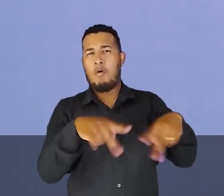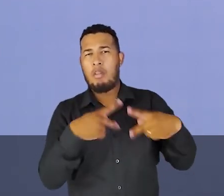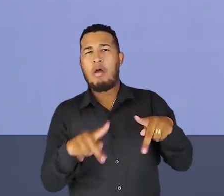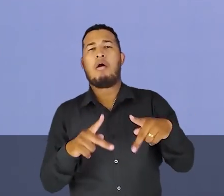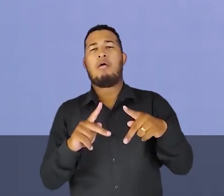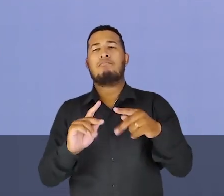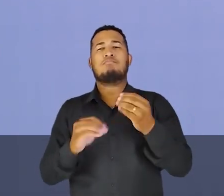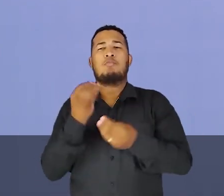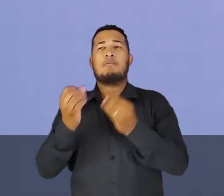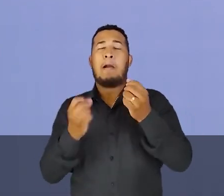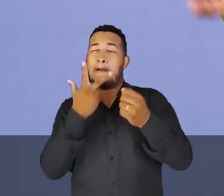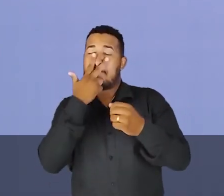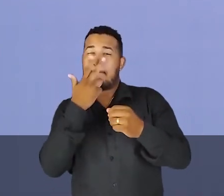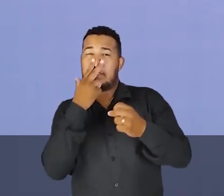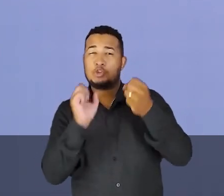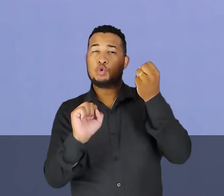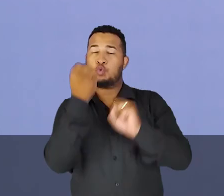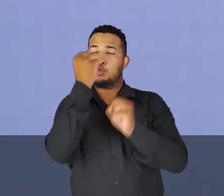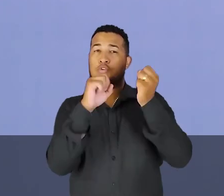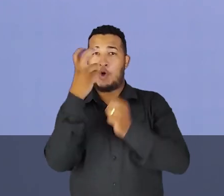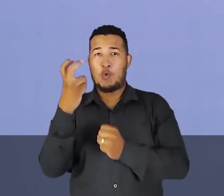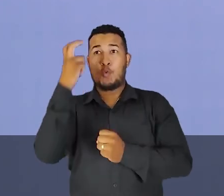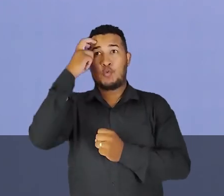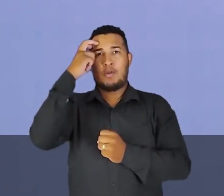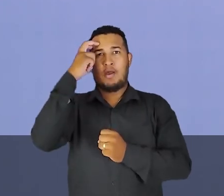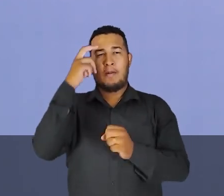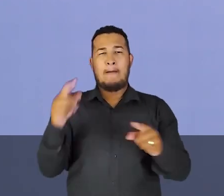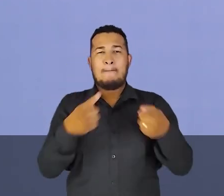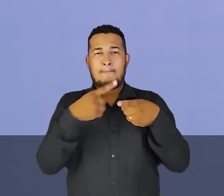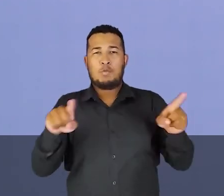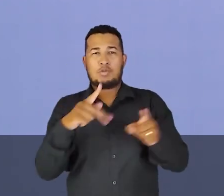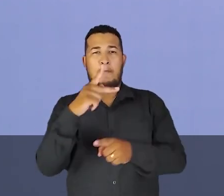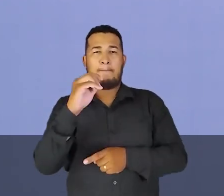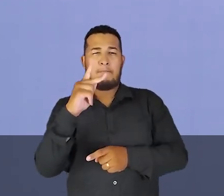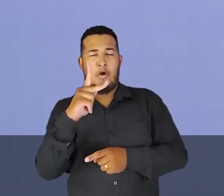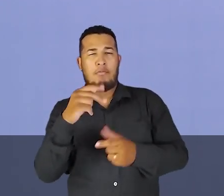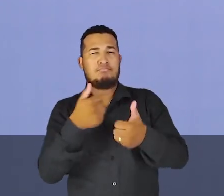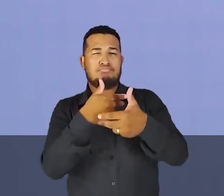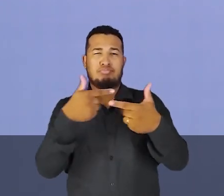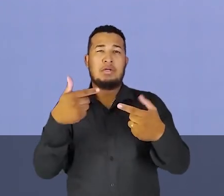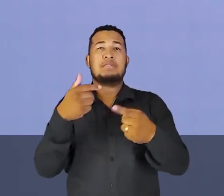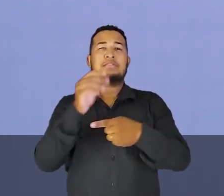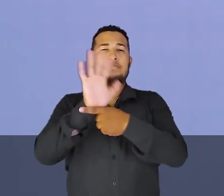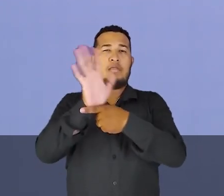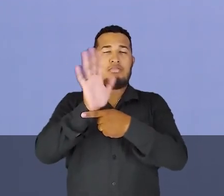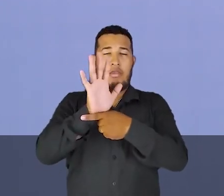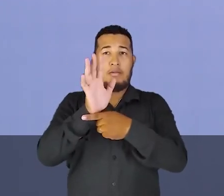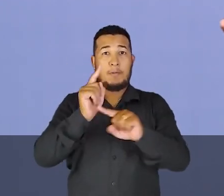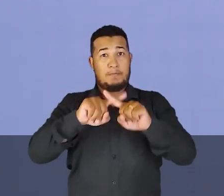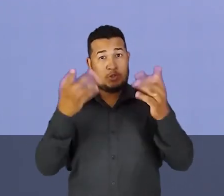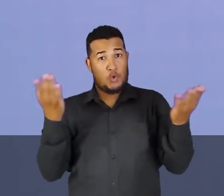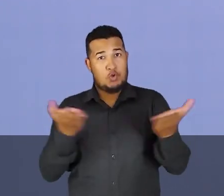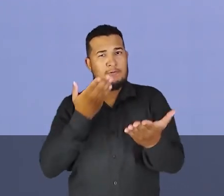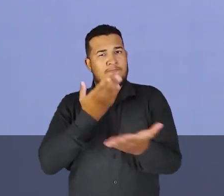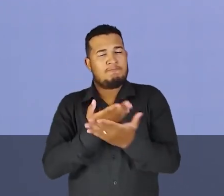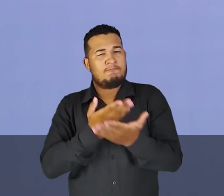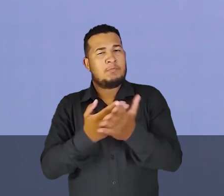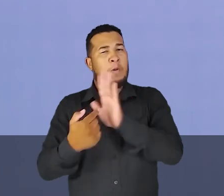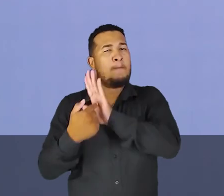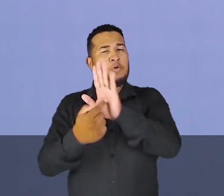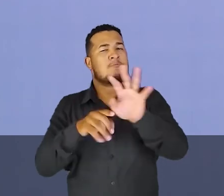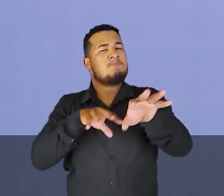indústria cultural, né, a música pop, ao cinema, enfim. Mas nessa aula procurei mostrar para